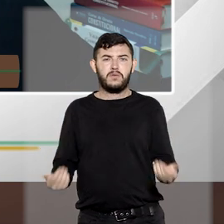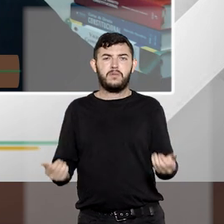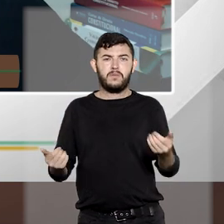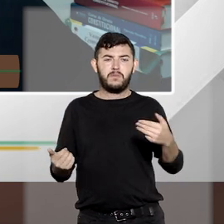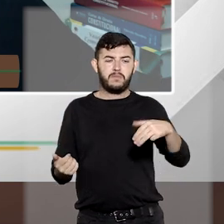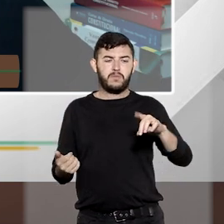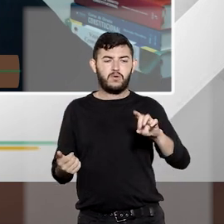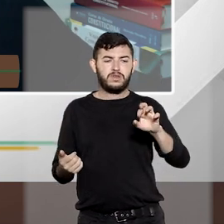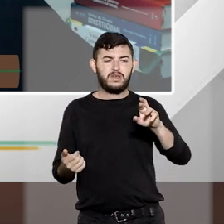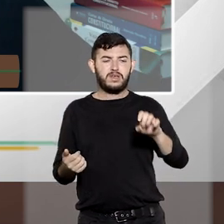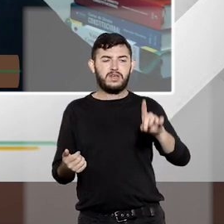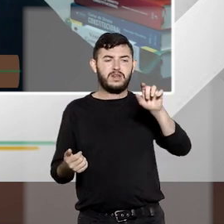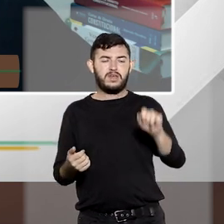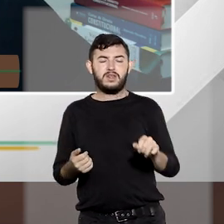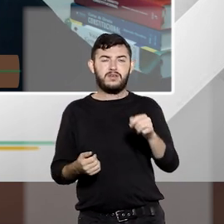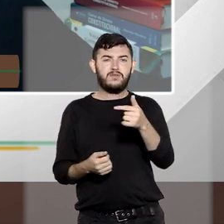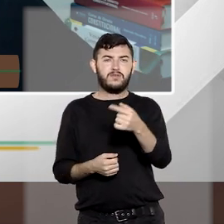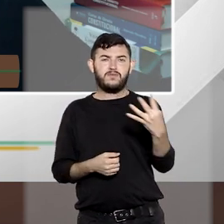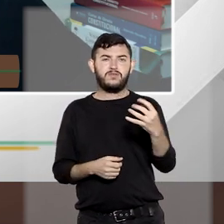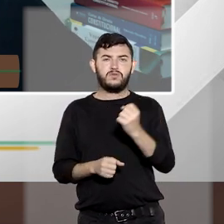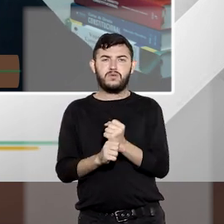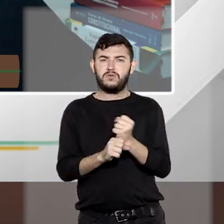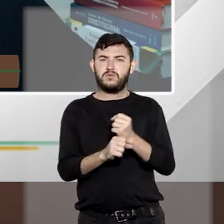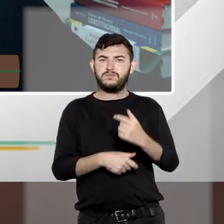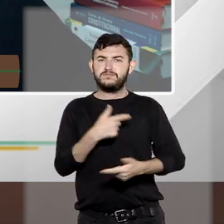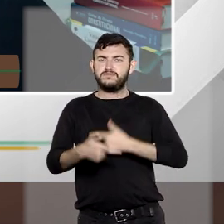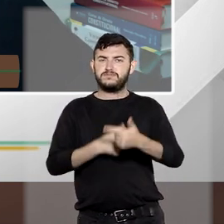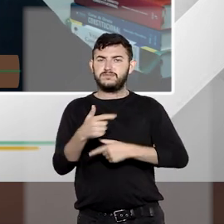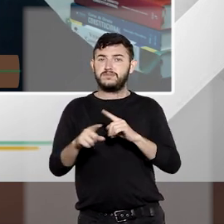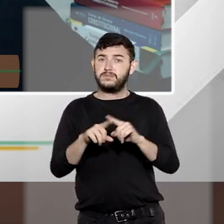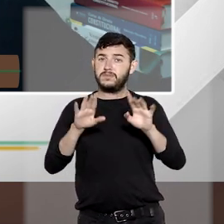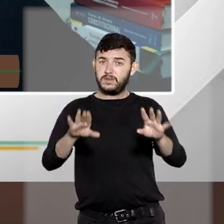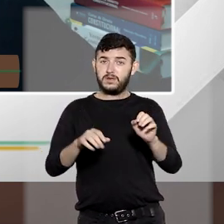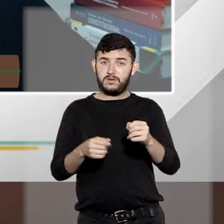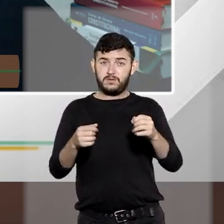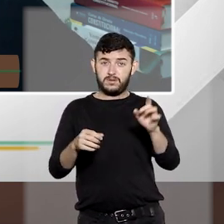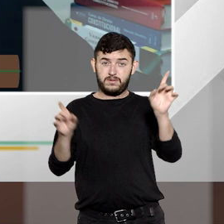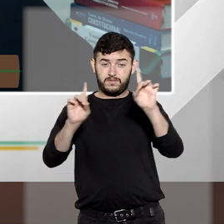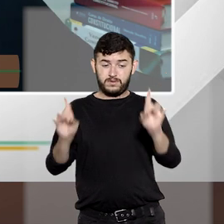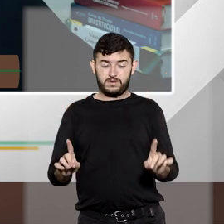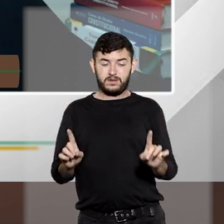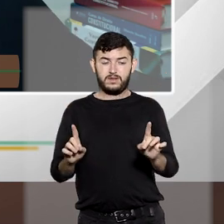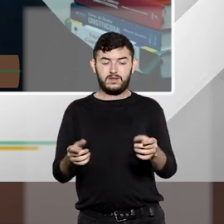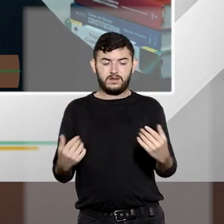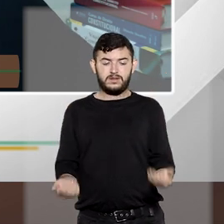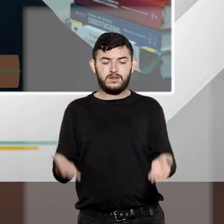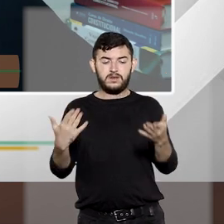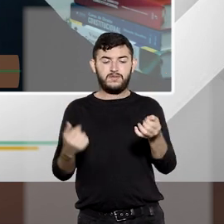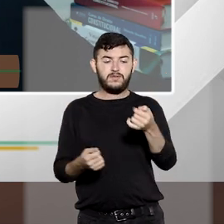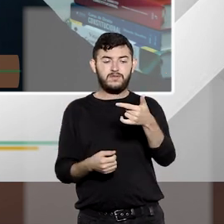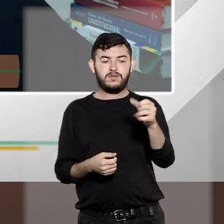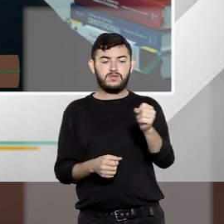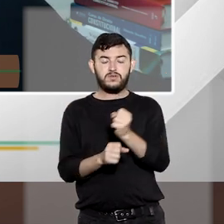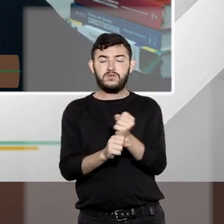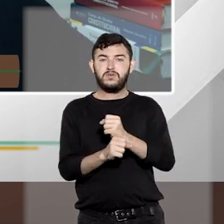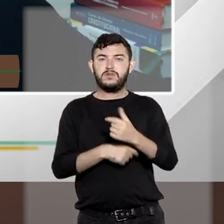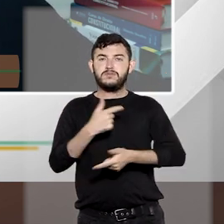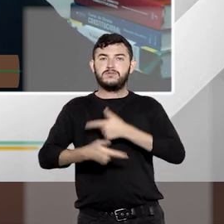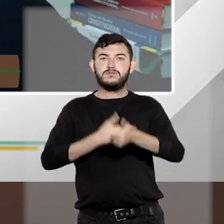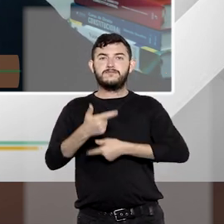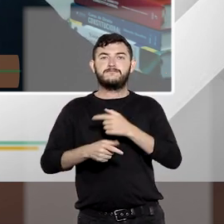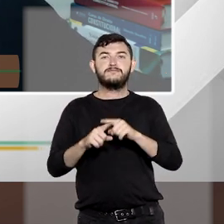para a mulher, ela vai ter que ter pelo menos 24 anos de contribuição. E se for uma deficiência leve, perceba, 28 anos de